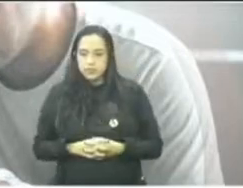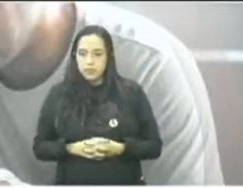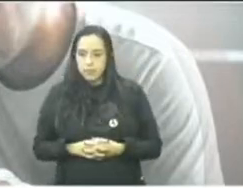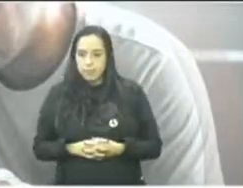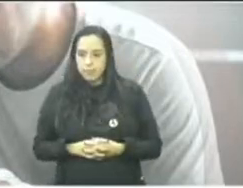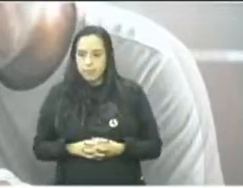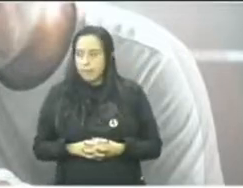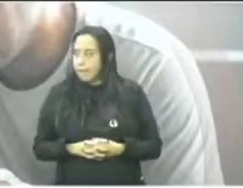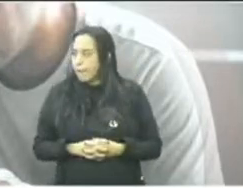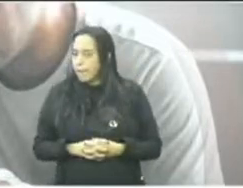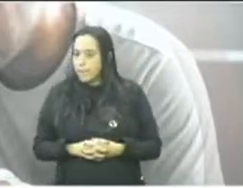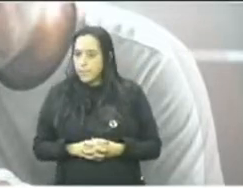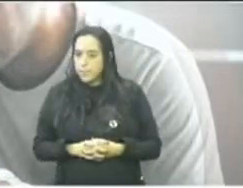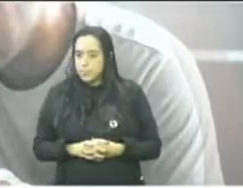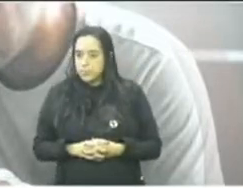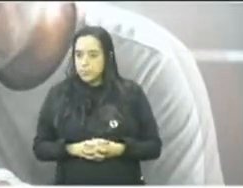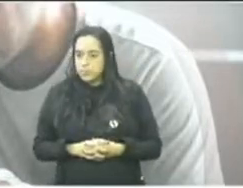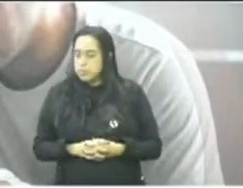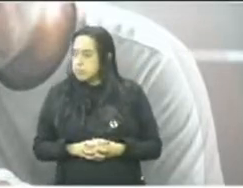Não está passando.